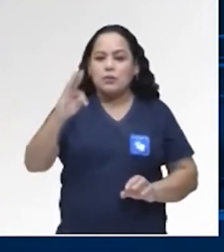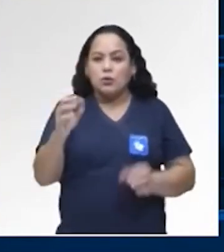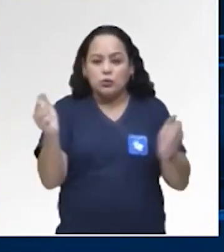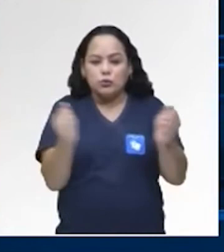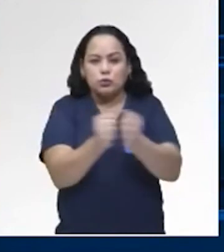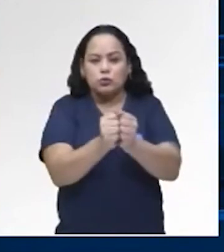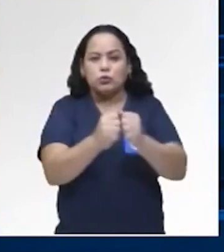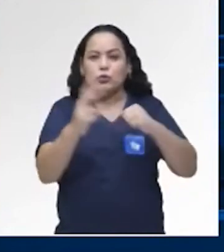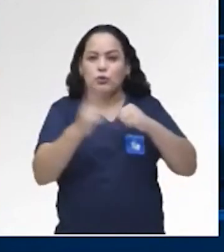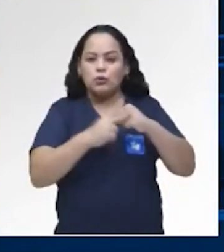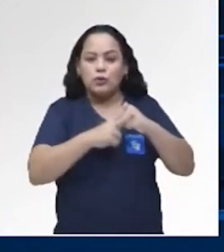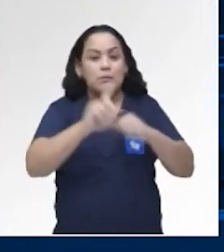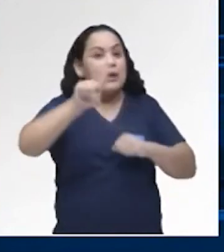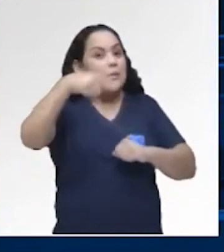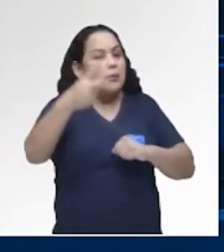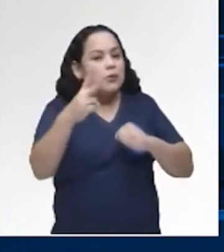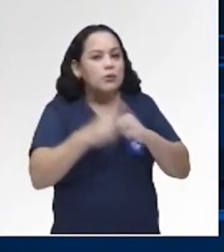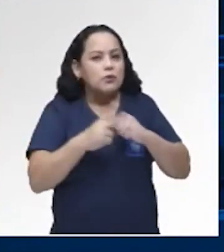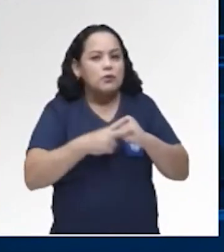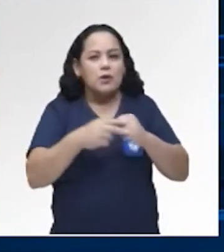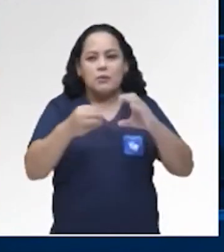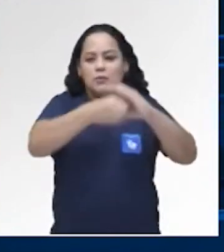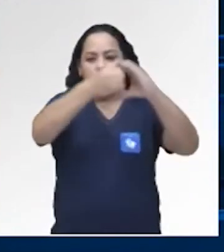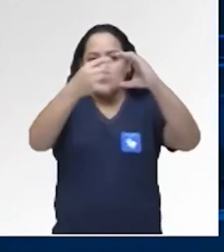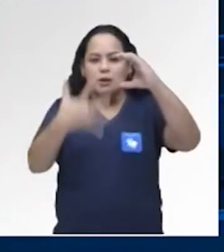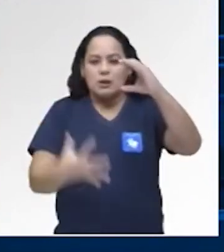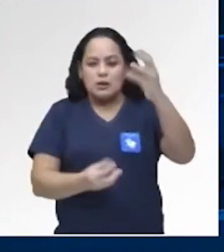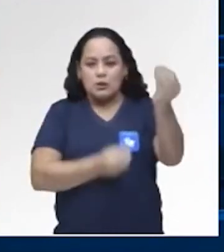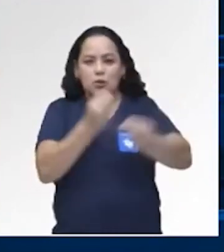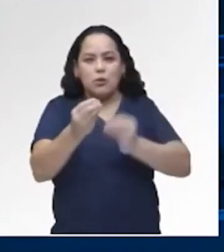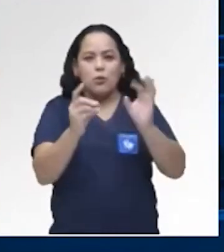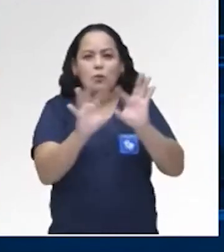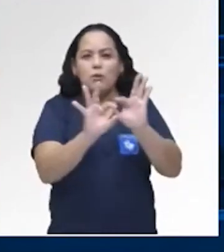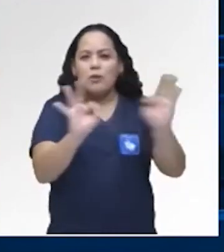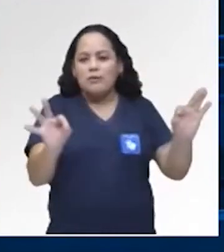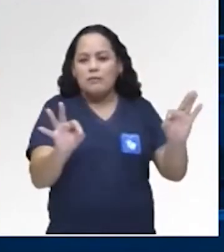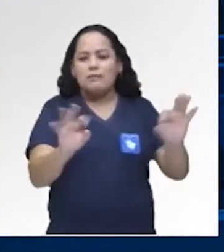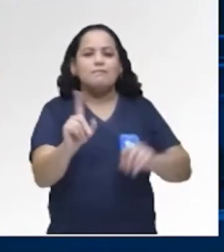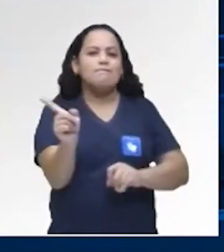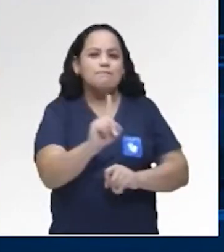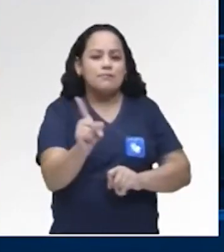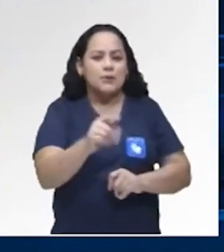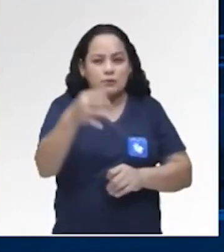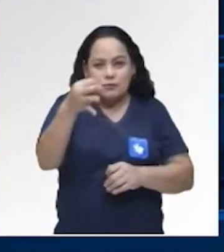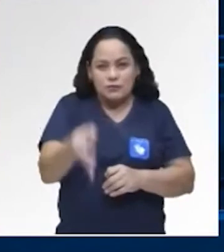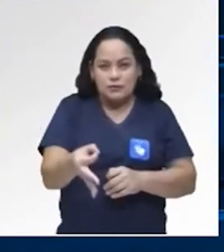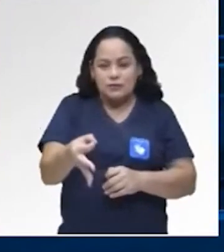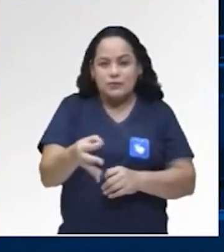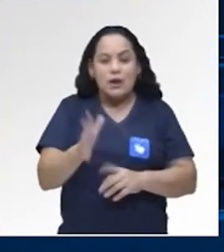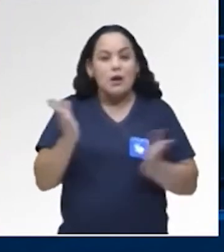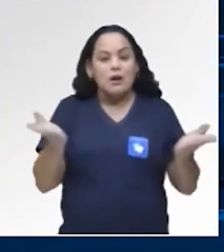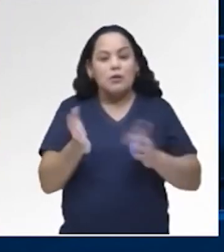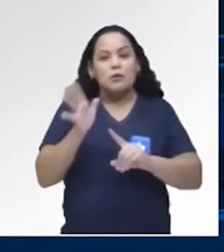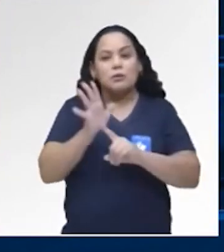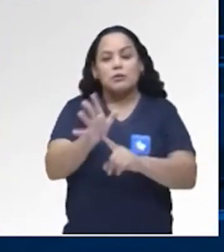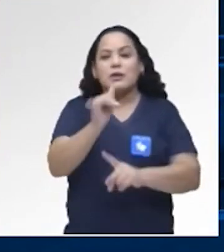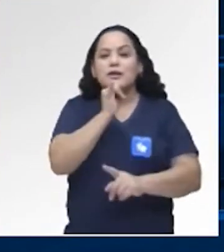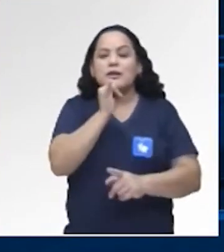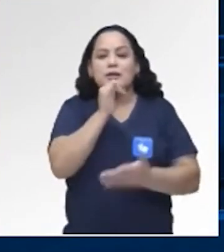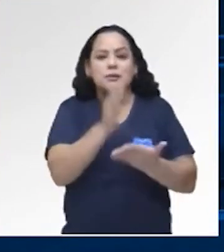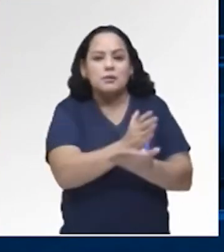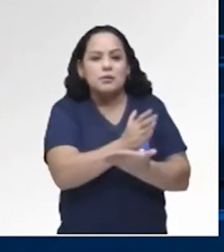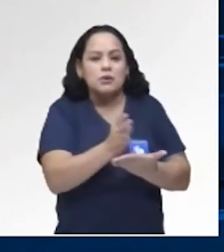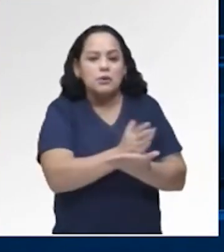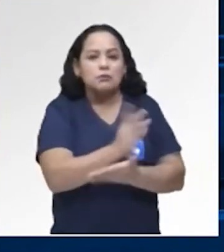após o verbo auxiliar, caracteriza, então, uma frase negativa, certo? Vou mostrar para vocês agora mais alguns